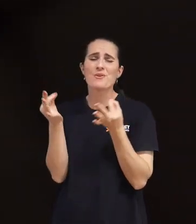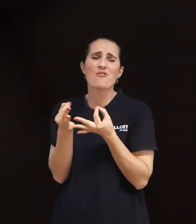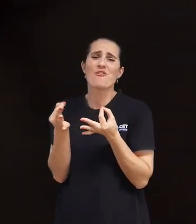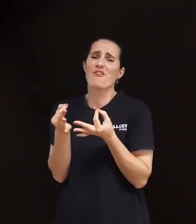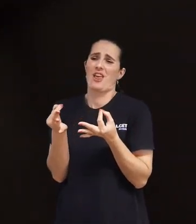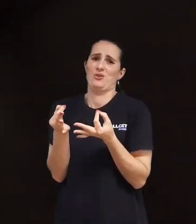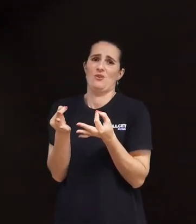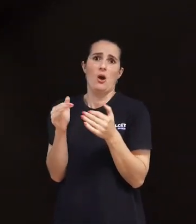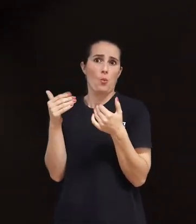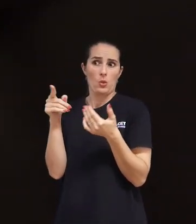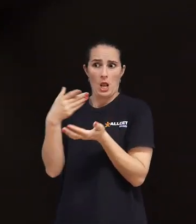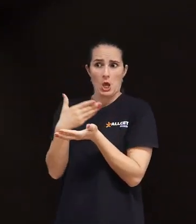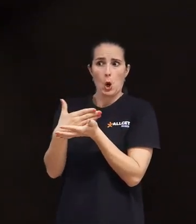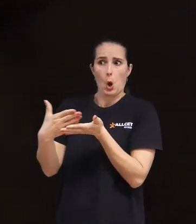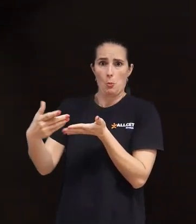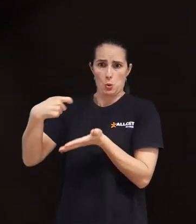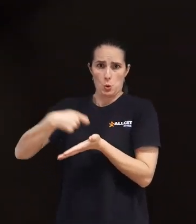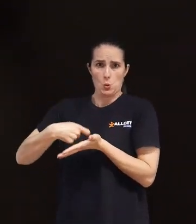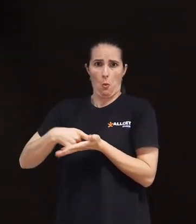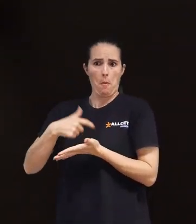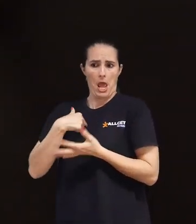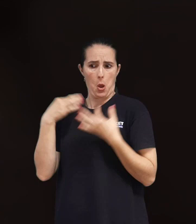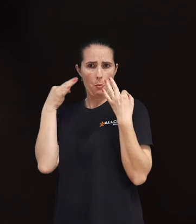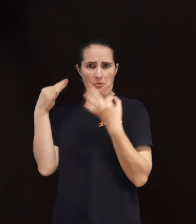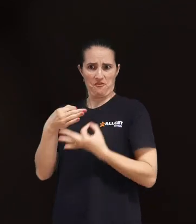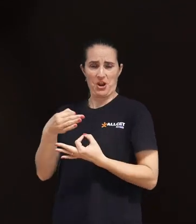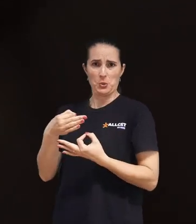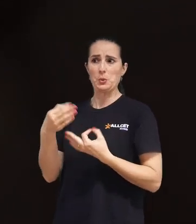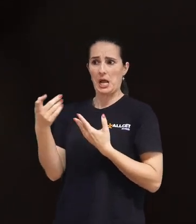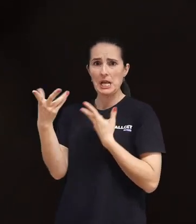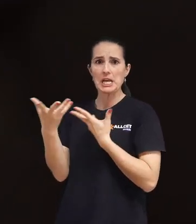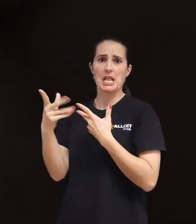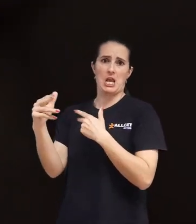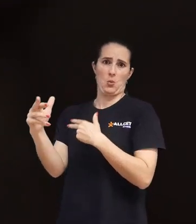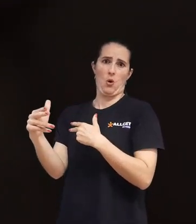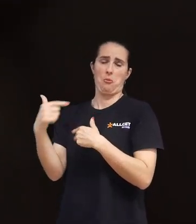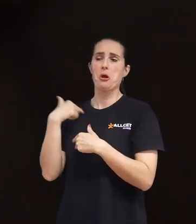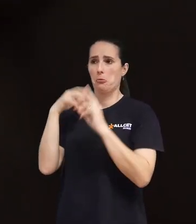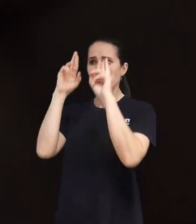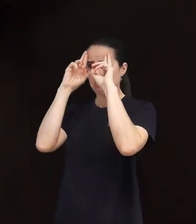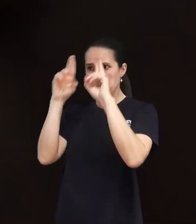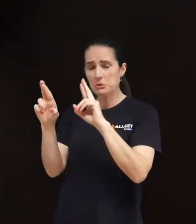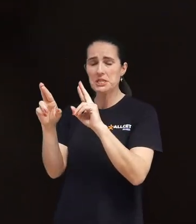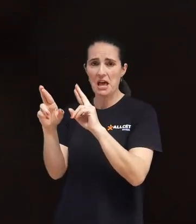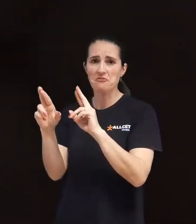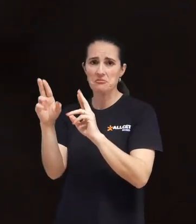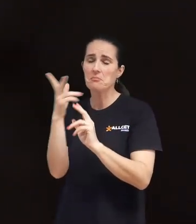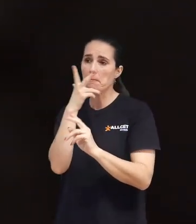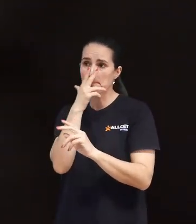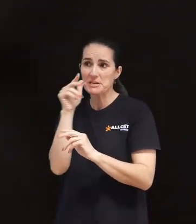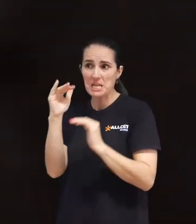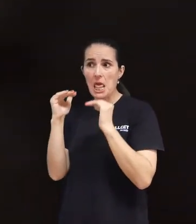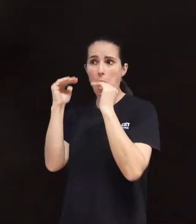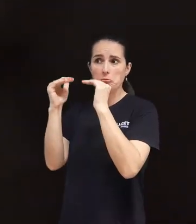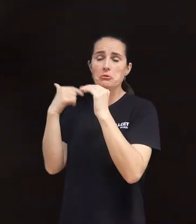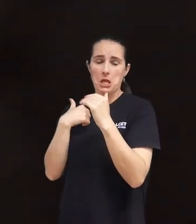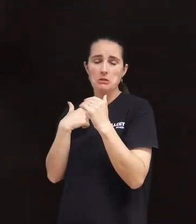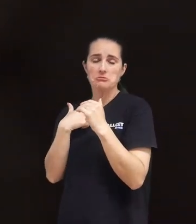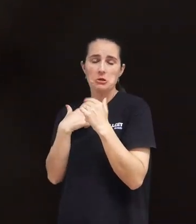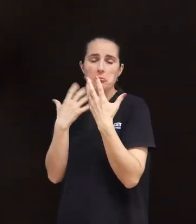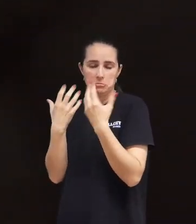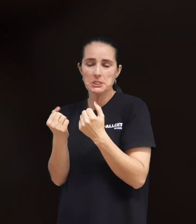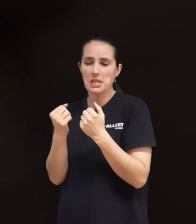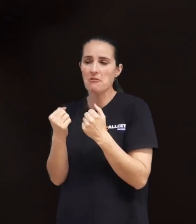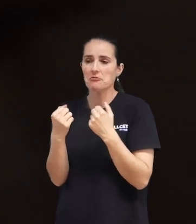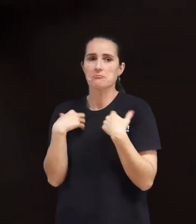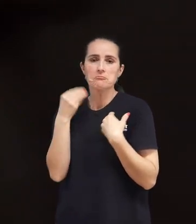a compreender que eu estava vivendo com uma pessoa abusiva, né? E daí sim, foi com a ajuda da terapeuta.